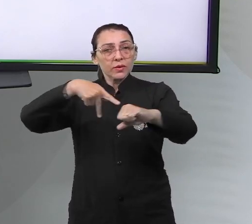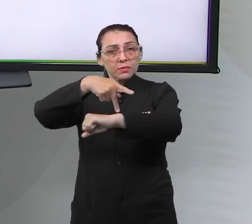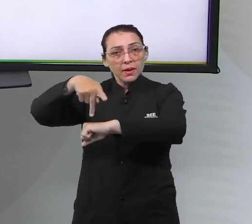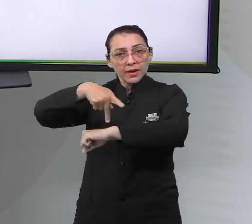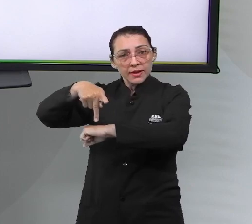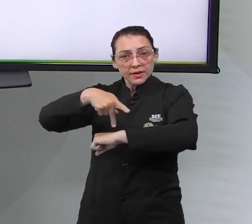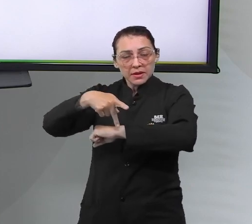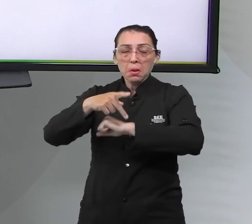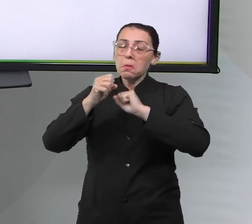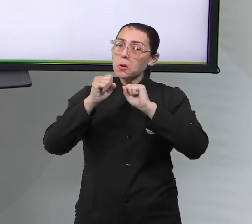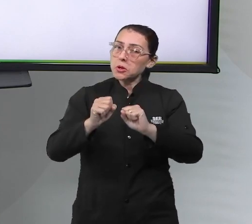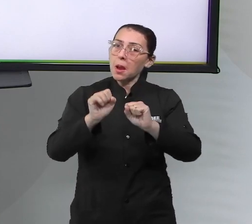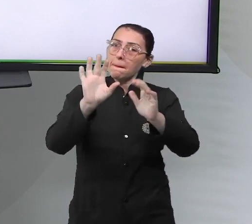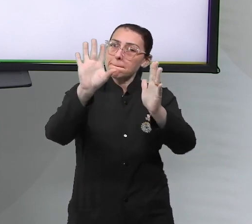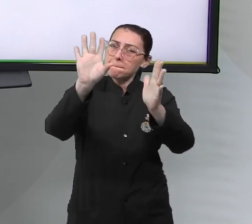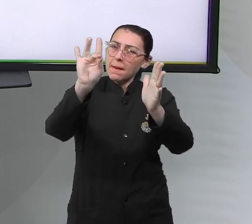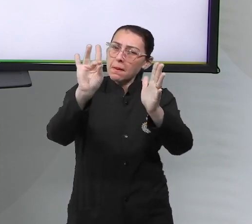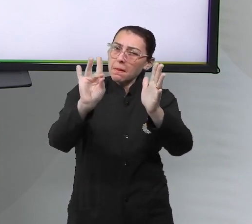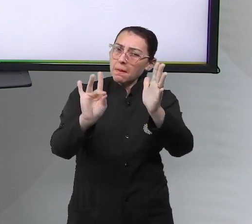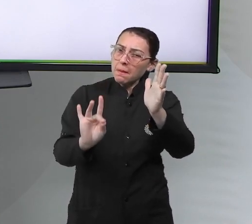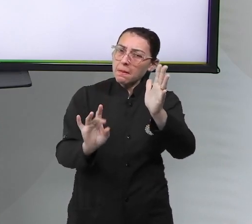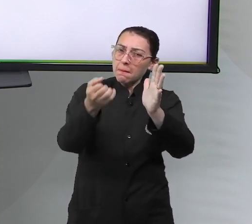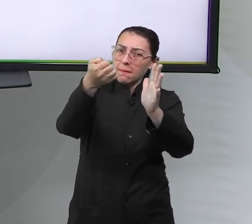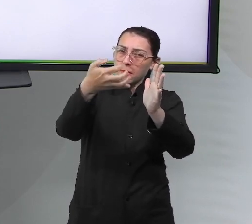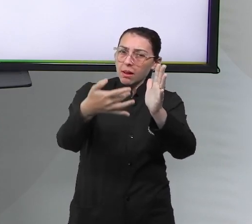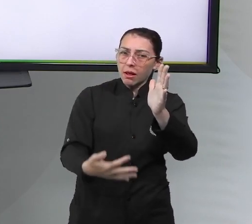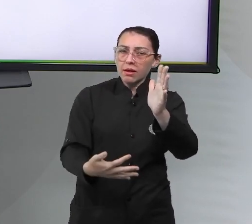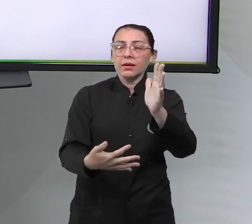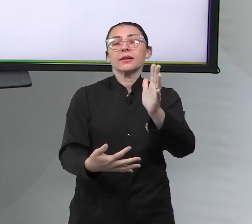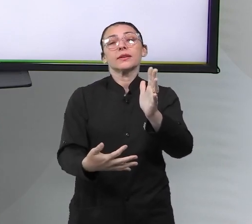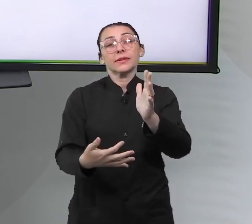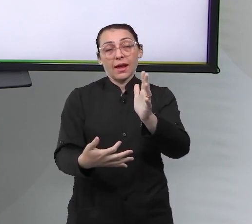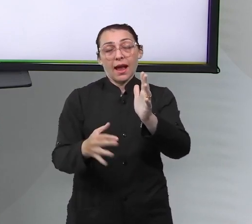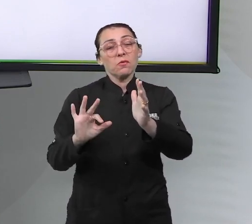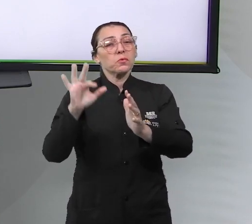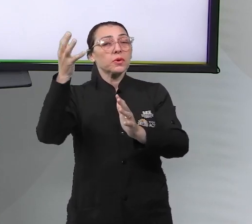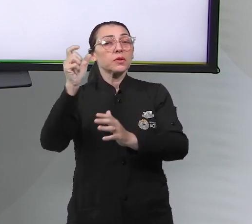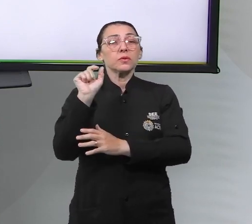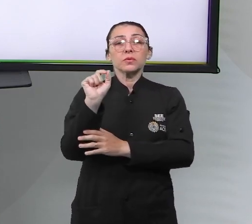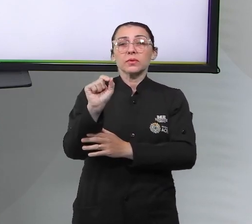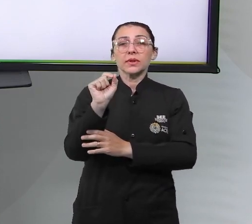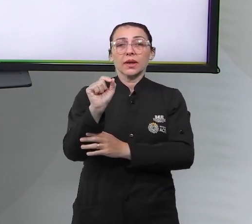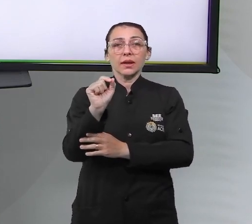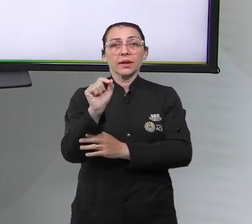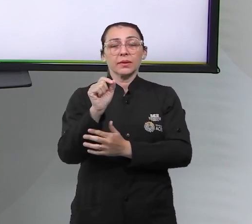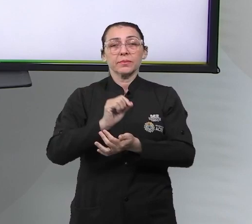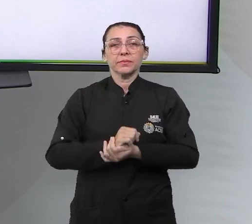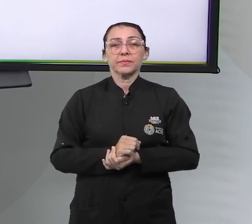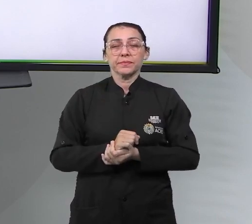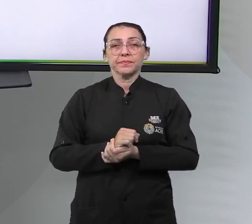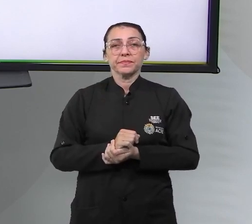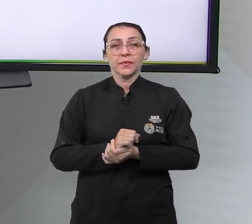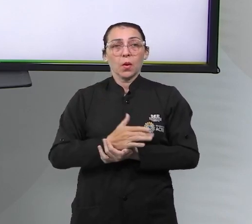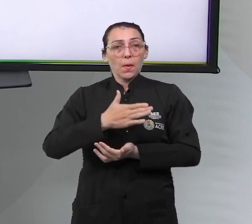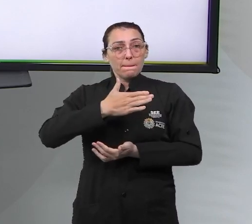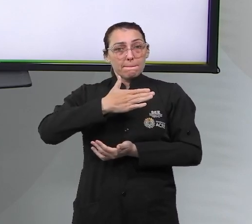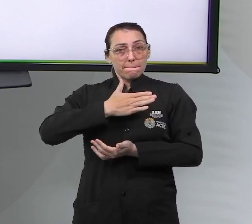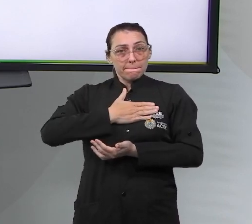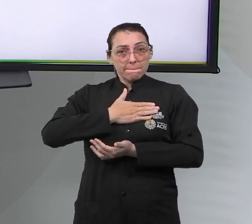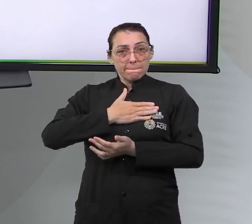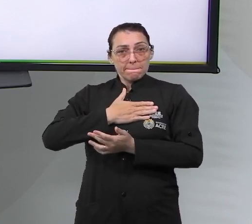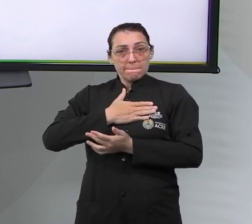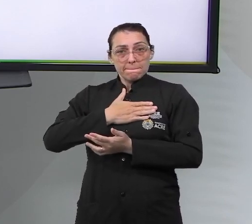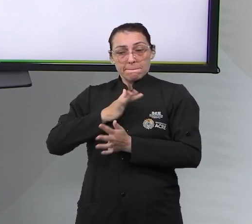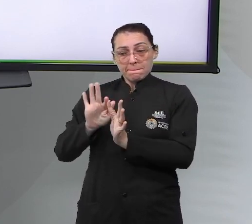descendências que eu poderia aqui mencionar. Então, isso ocorre o quê? Muitas das vezes, o meu parente, o